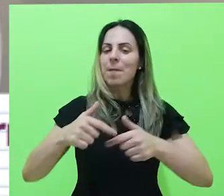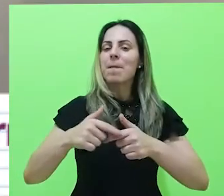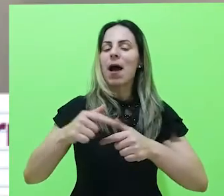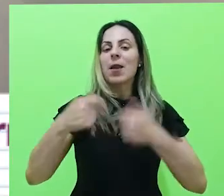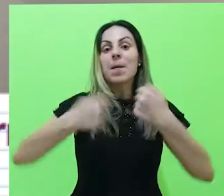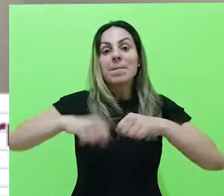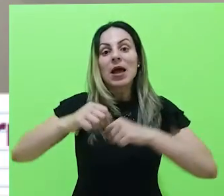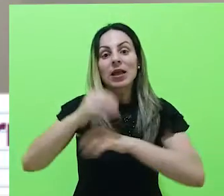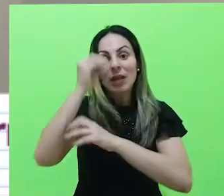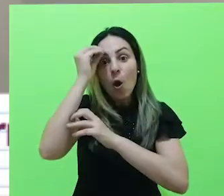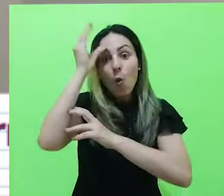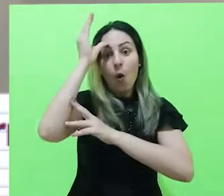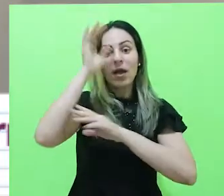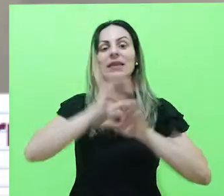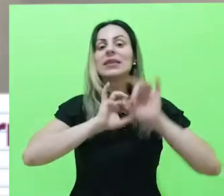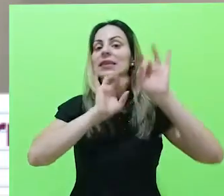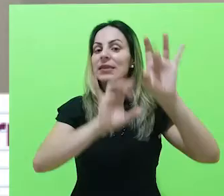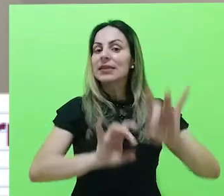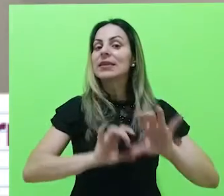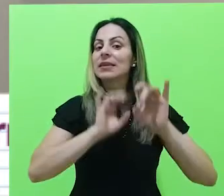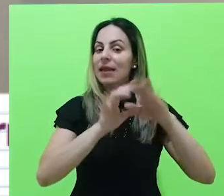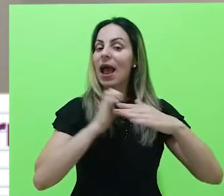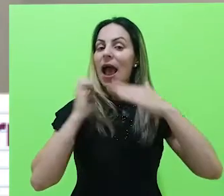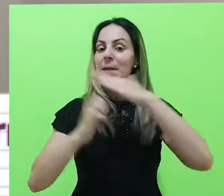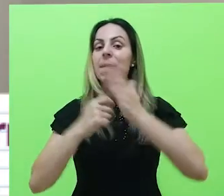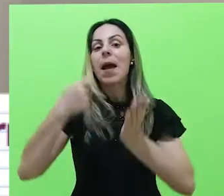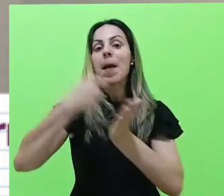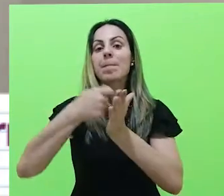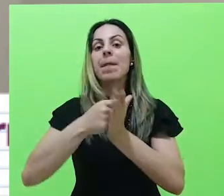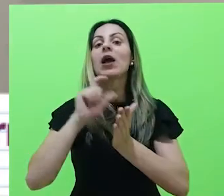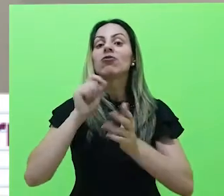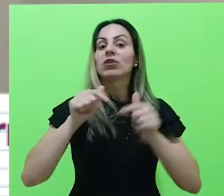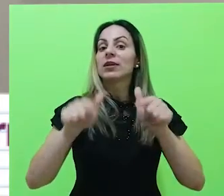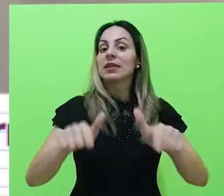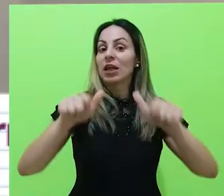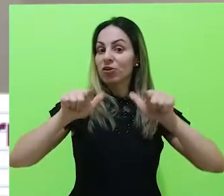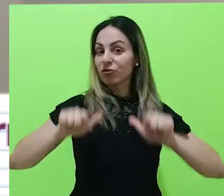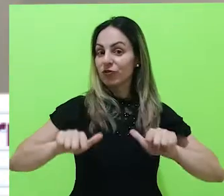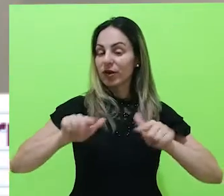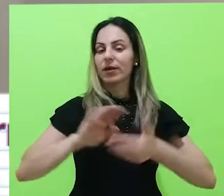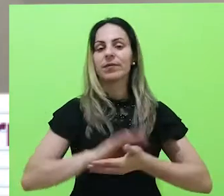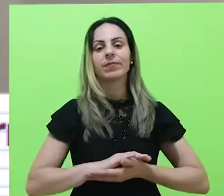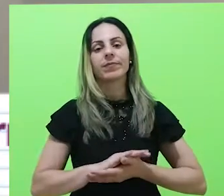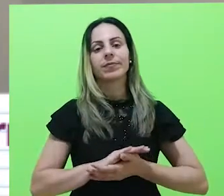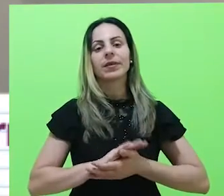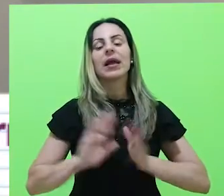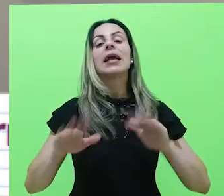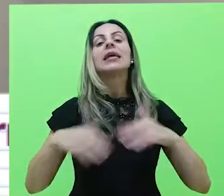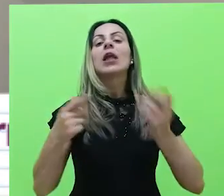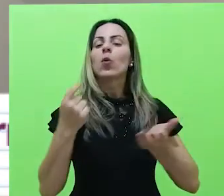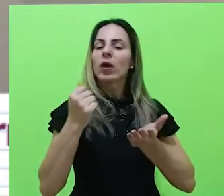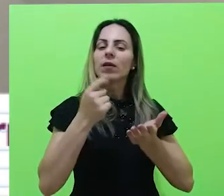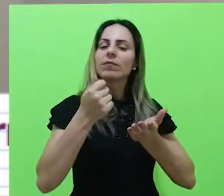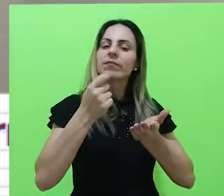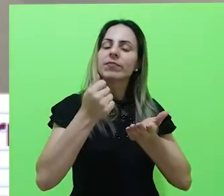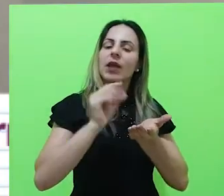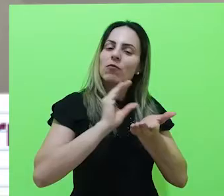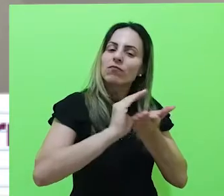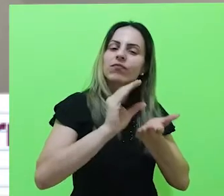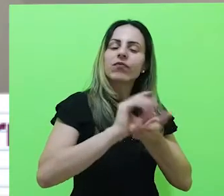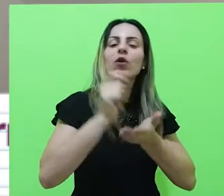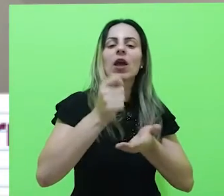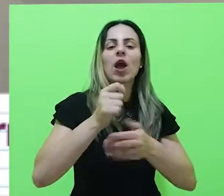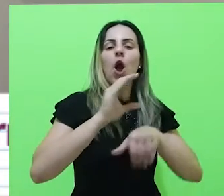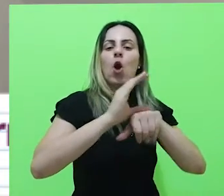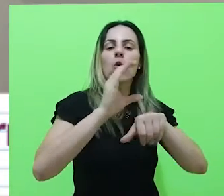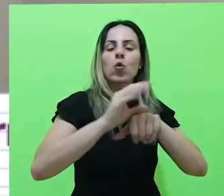conhecimento técnico, as empresas costumam exigir certificados. Então, assim, investir em cursos profissionalizantes